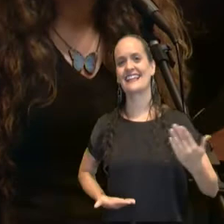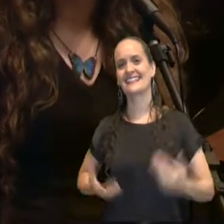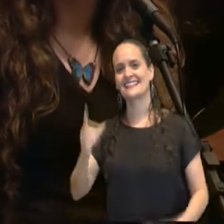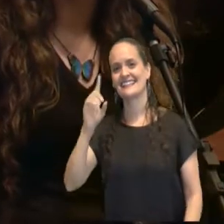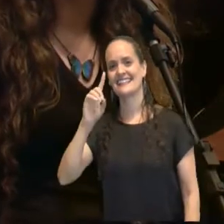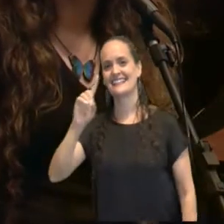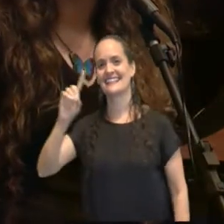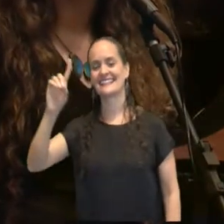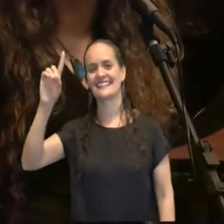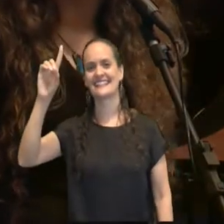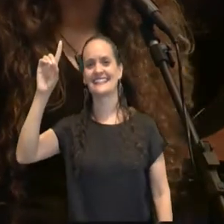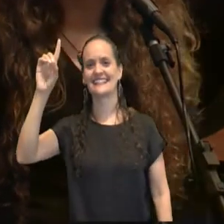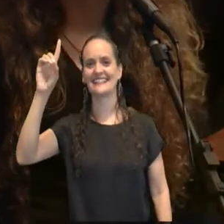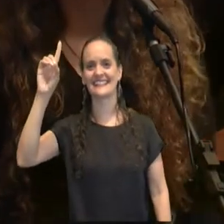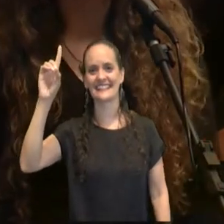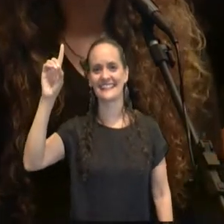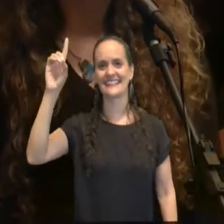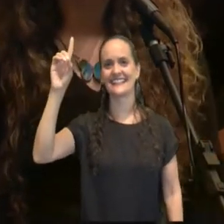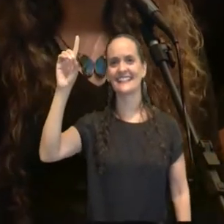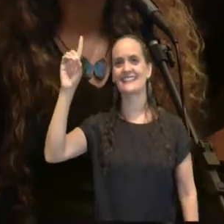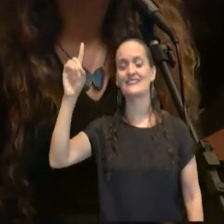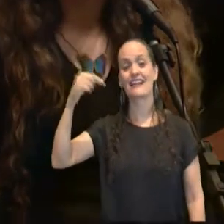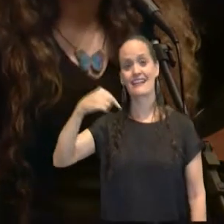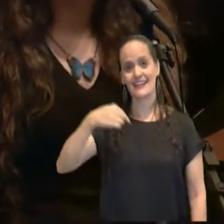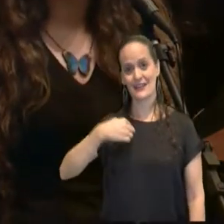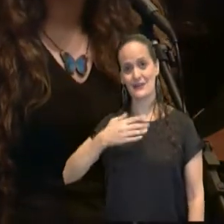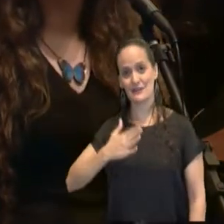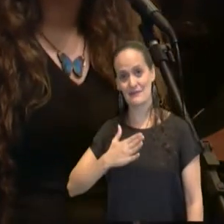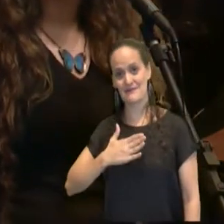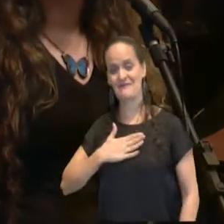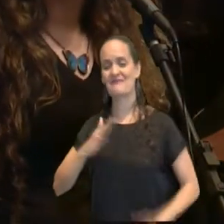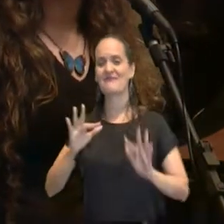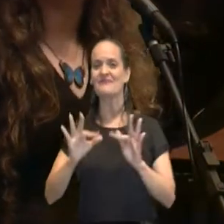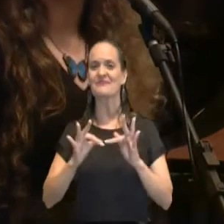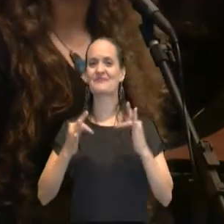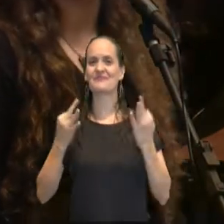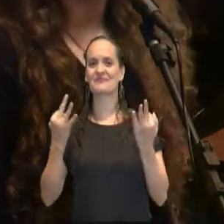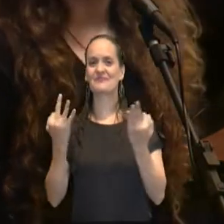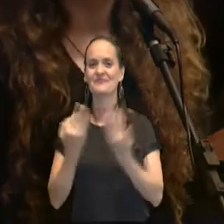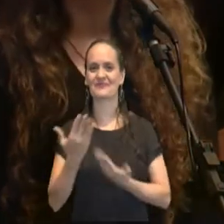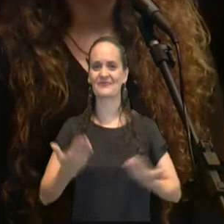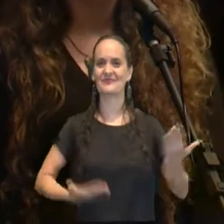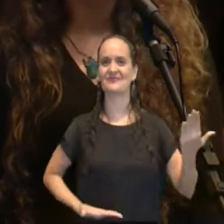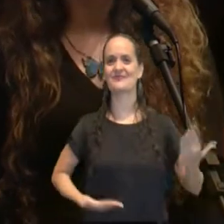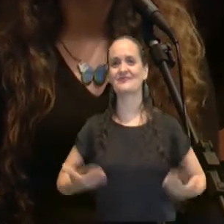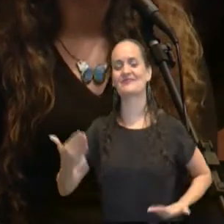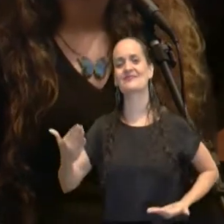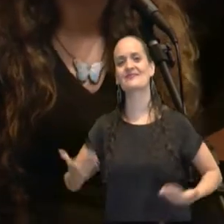Deus. Eu e minha casa serviremos a Deus.